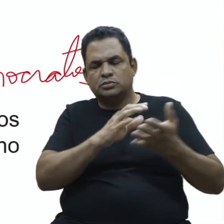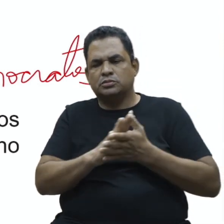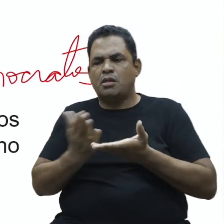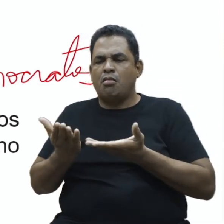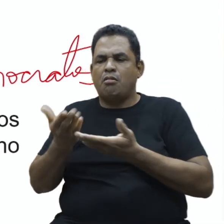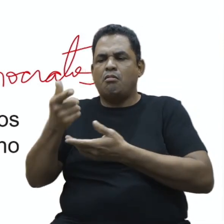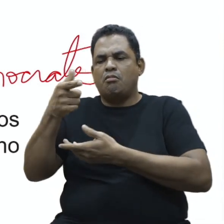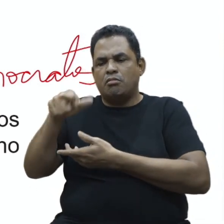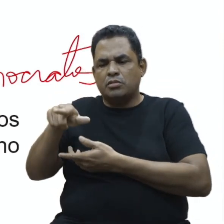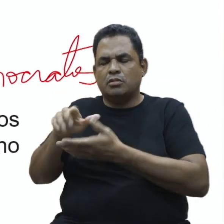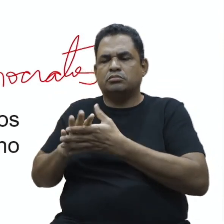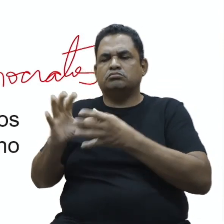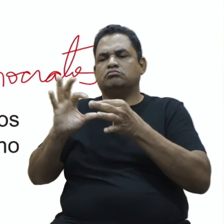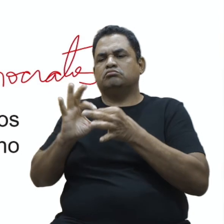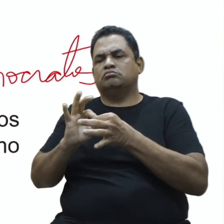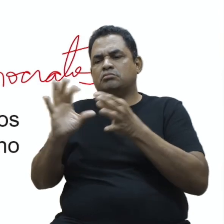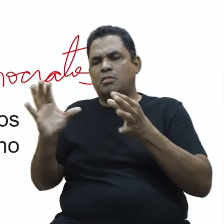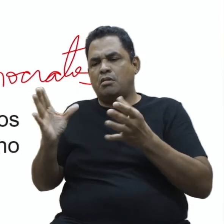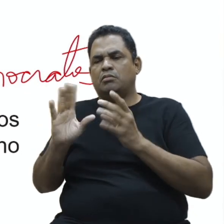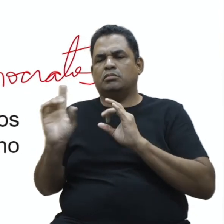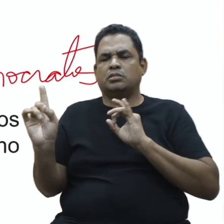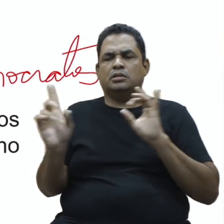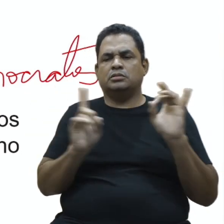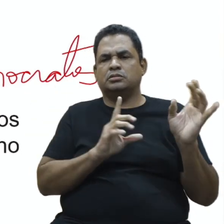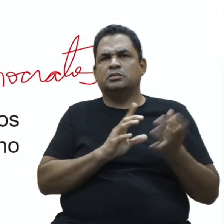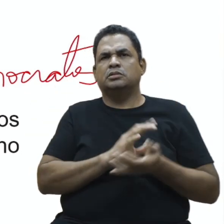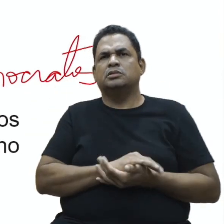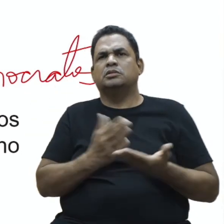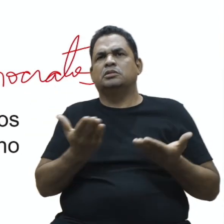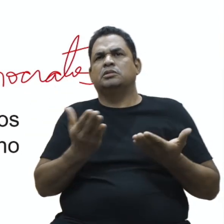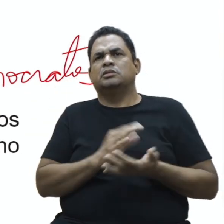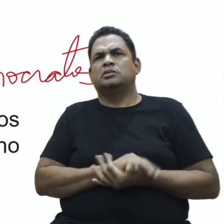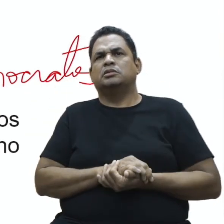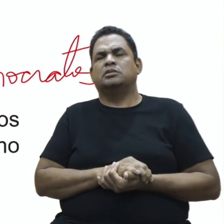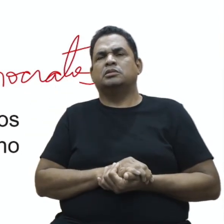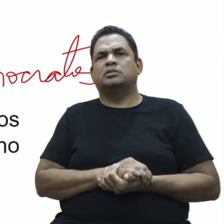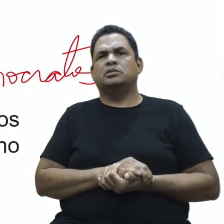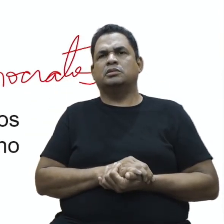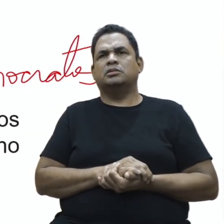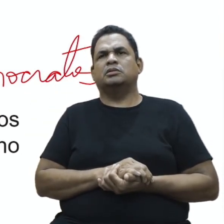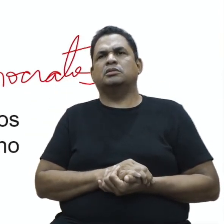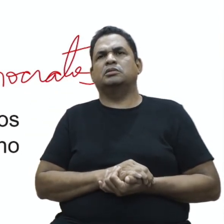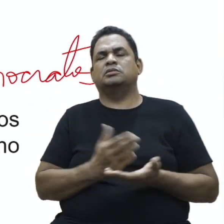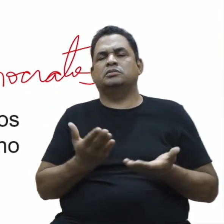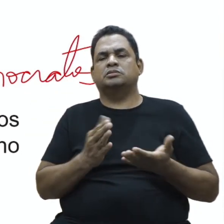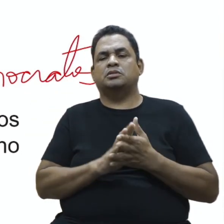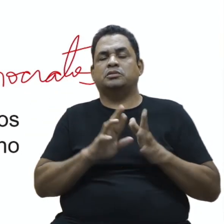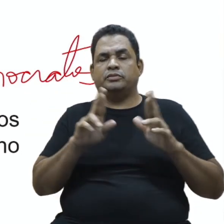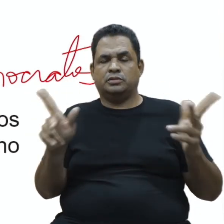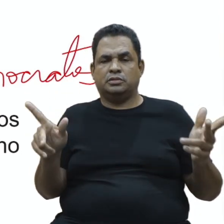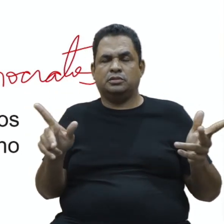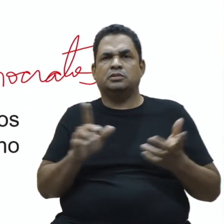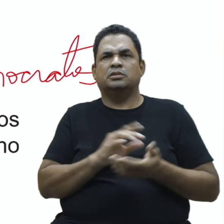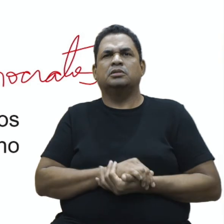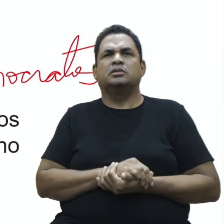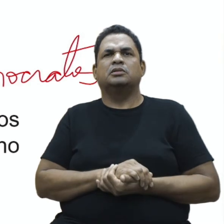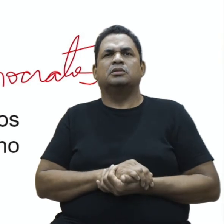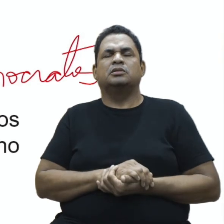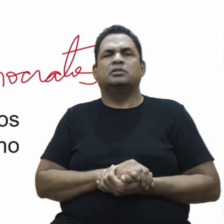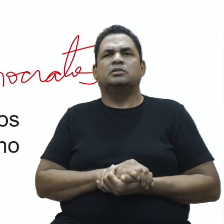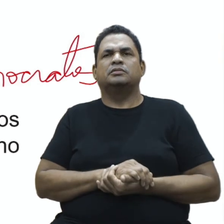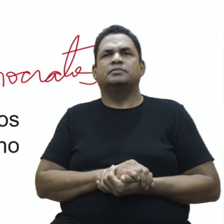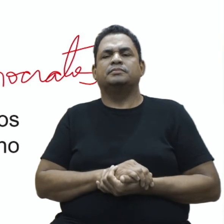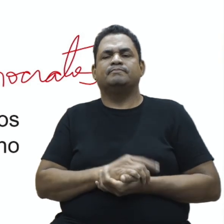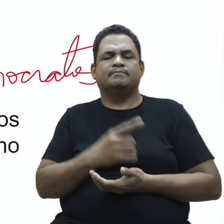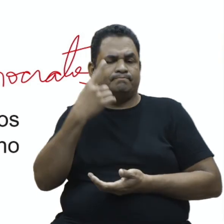poder, outra hora são os democratas. Eles também são diferentes, né? Eles também